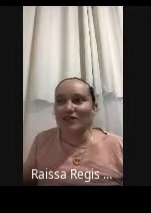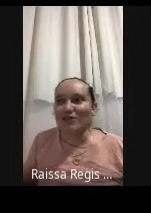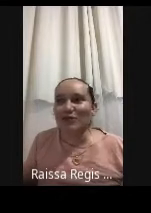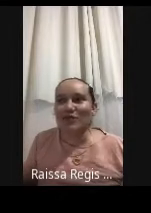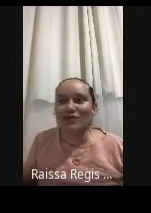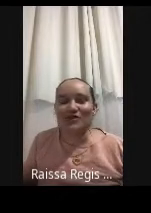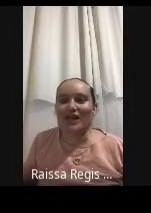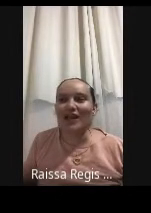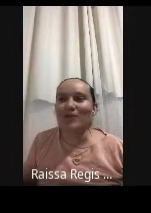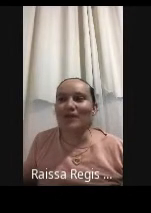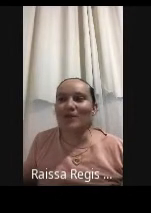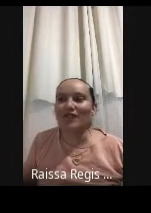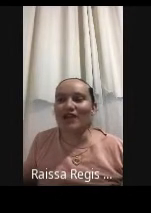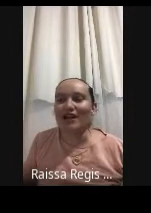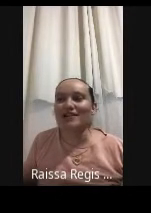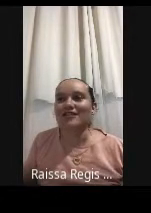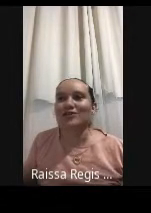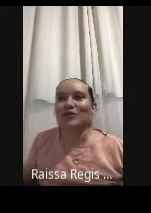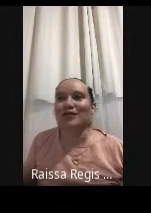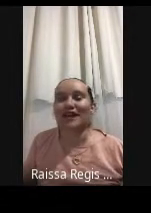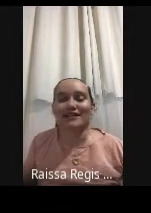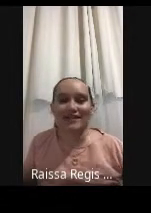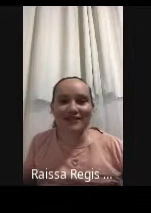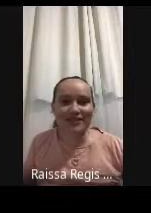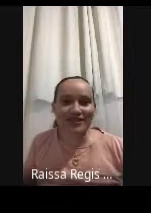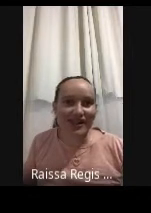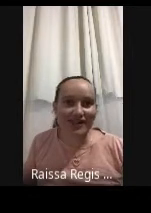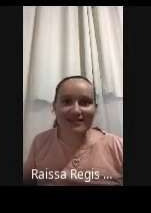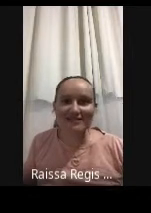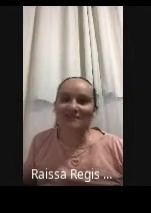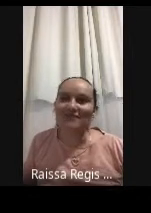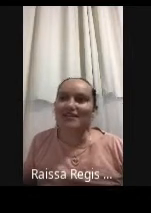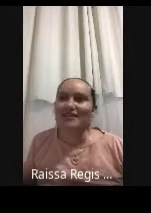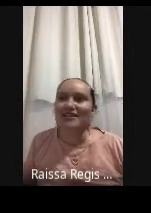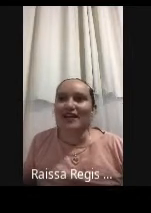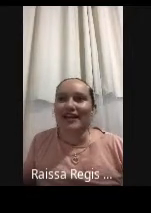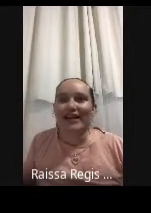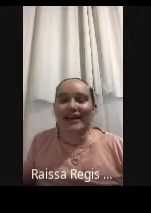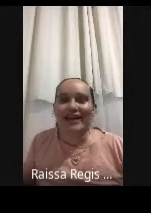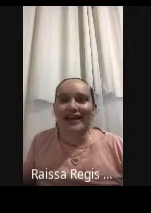Estou aqui junto com o professor Diego, né, para falar sobre a escrita de sinais.